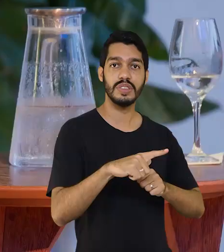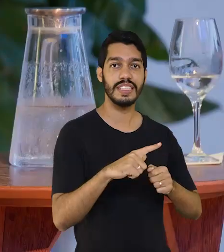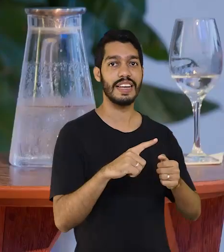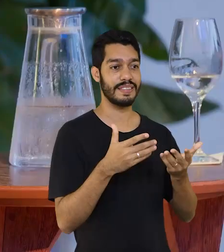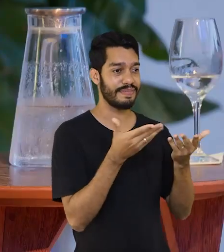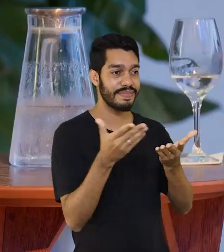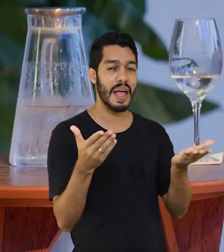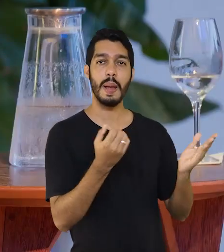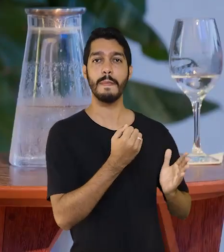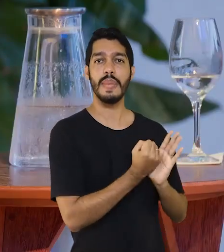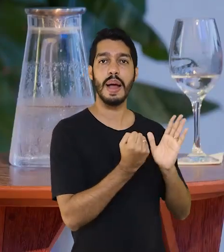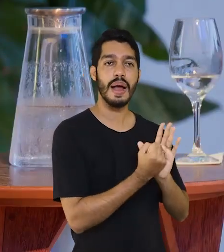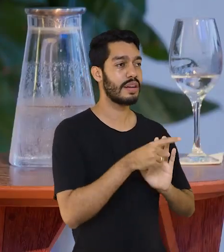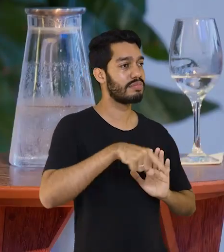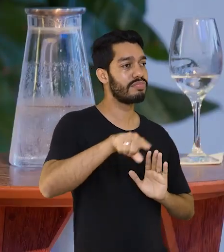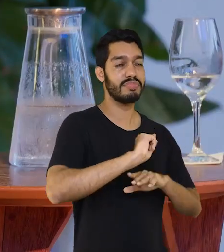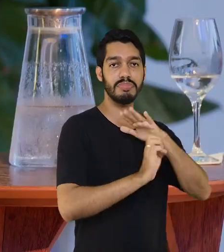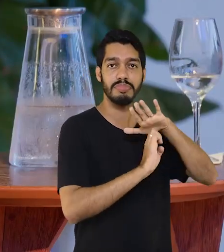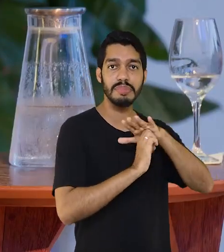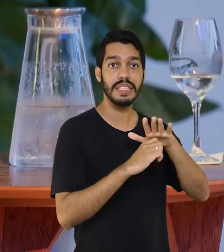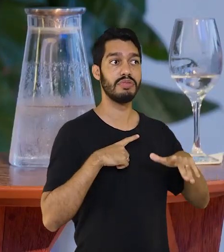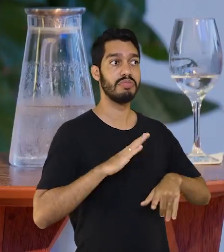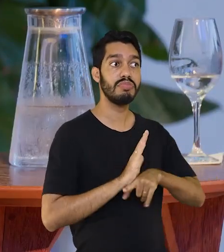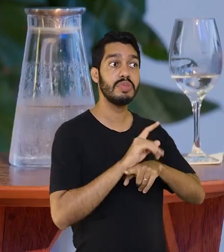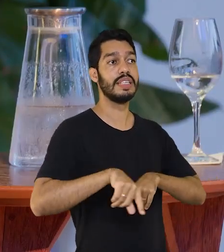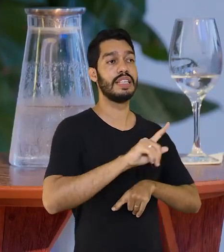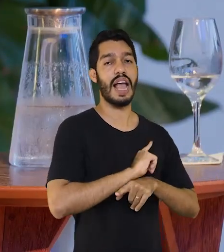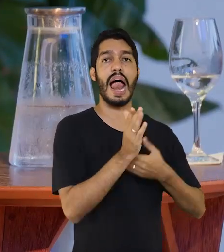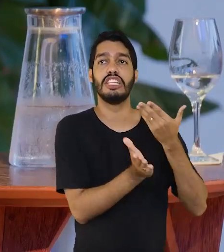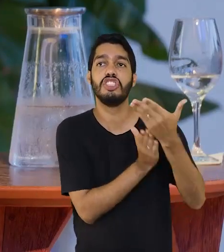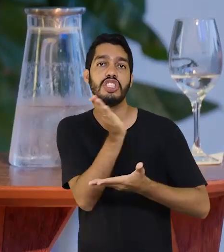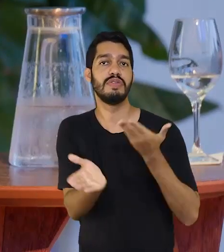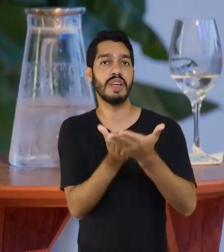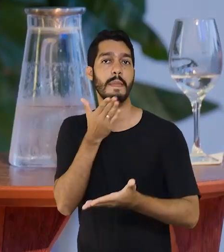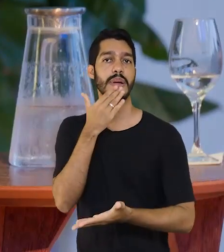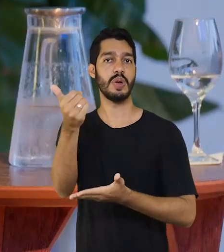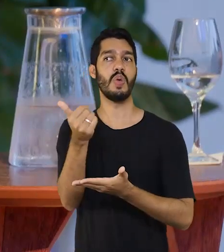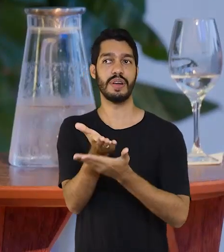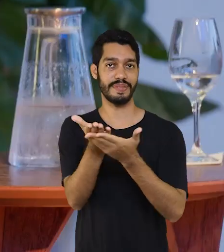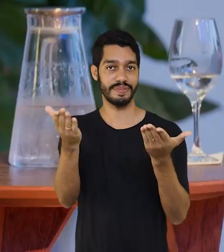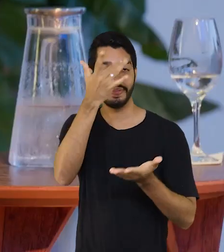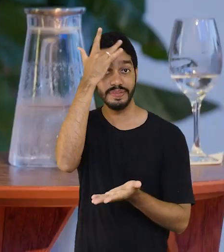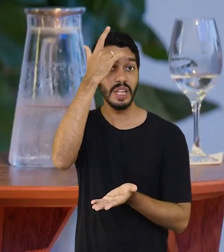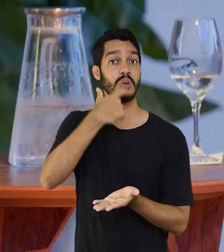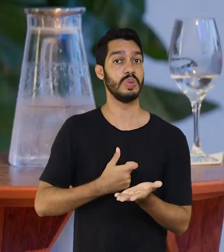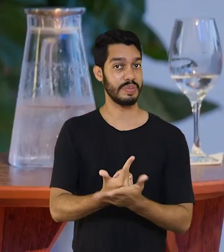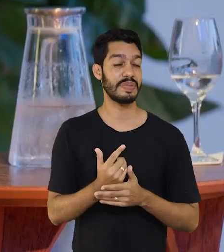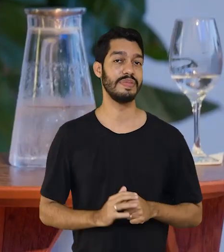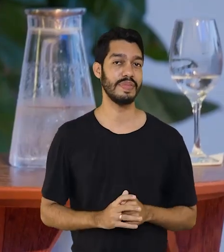traduzir isso de uma maneira mais eficaz e mais rápida para as marcas, para poder servir melhor aos seus consumidores.